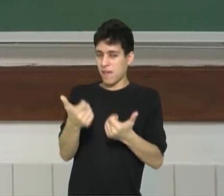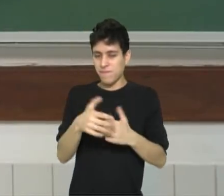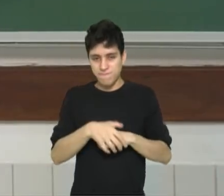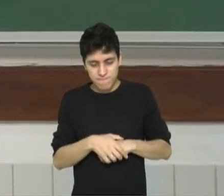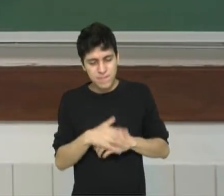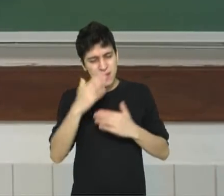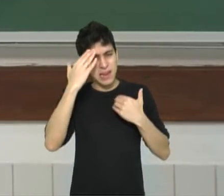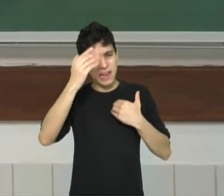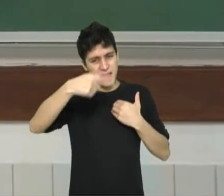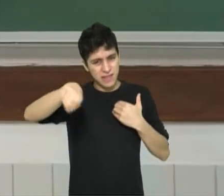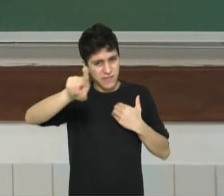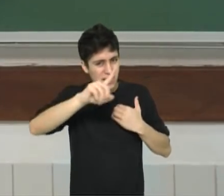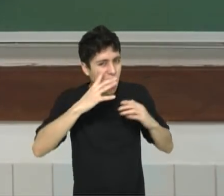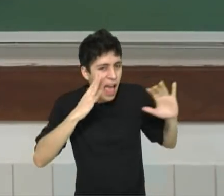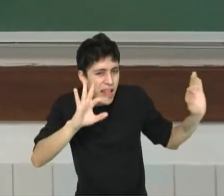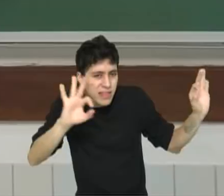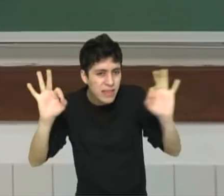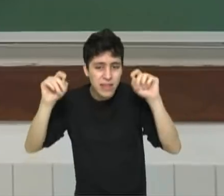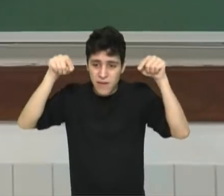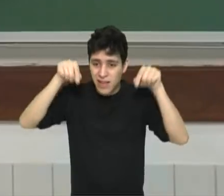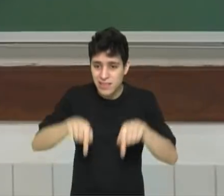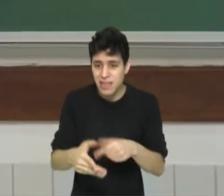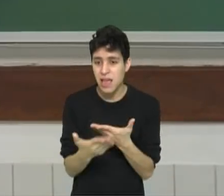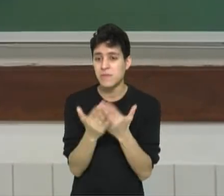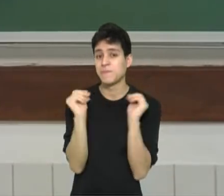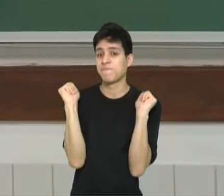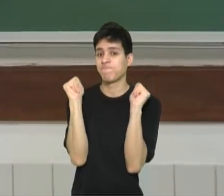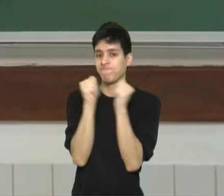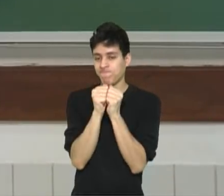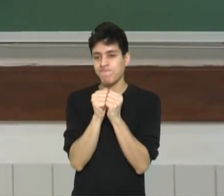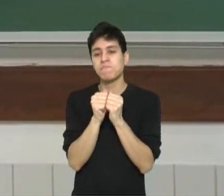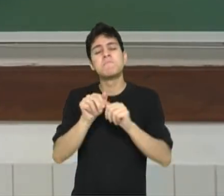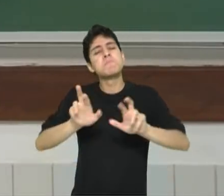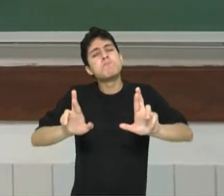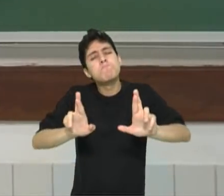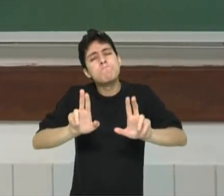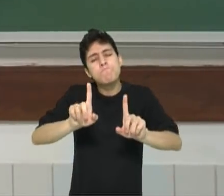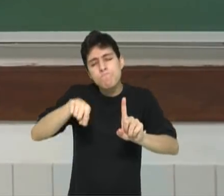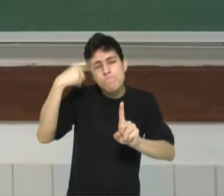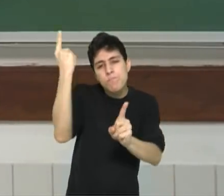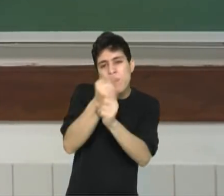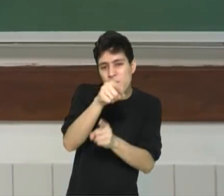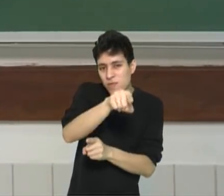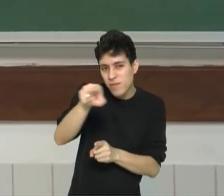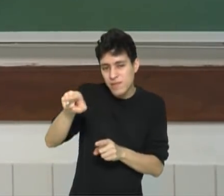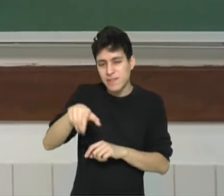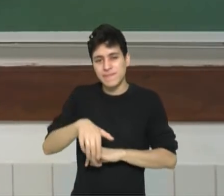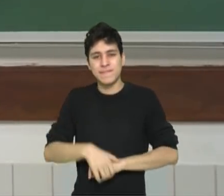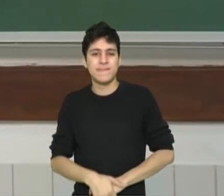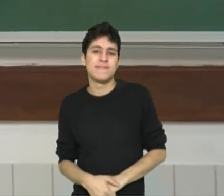sua atenção por mais esta aula comigo, tá? E te espero na próxima. Até lá!